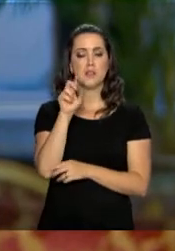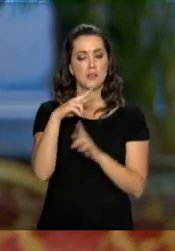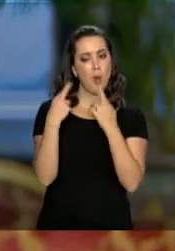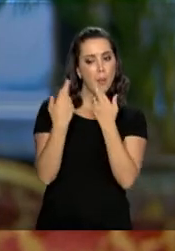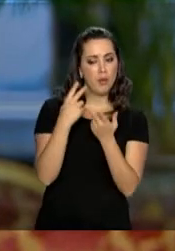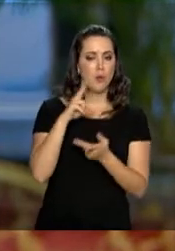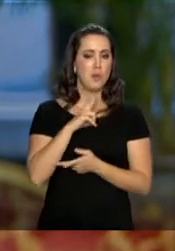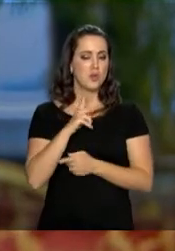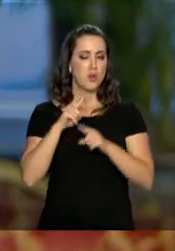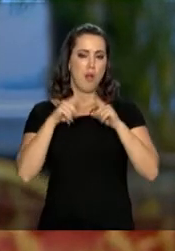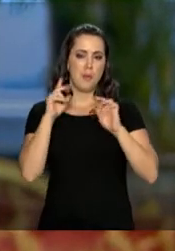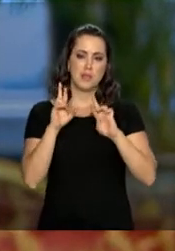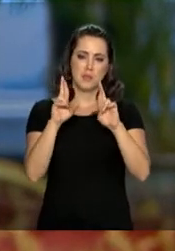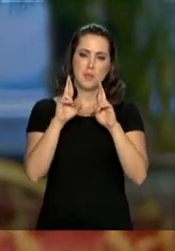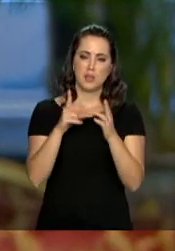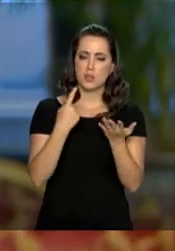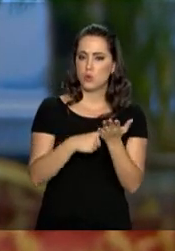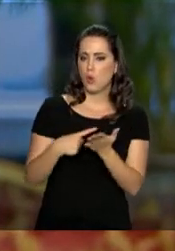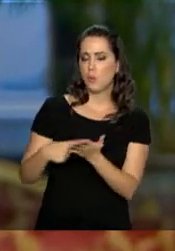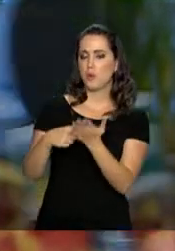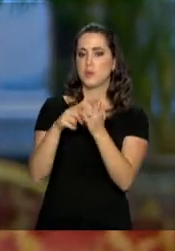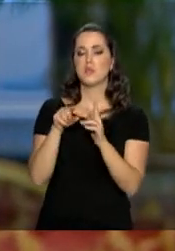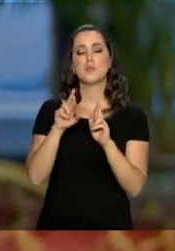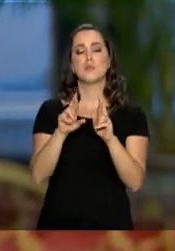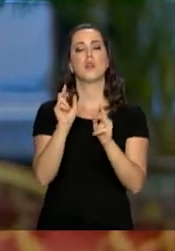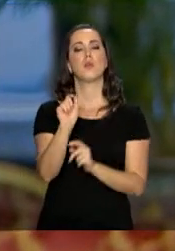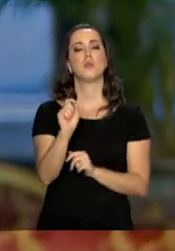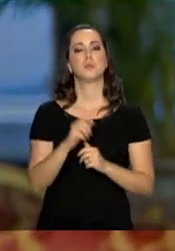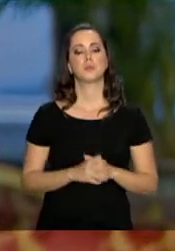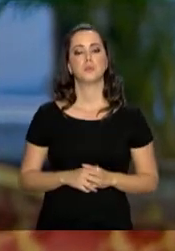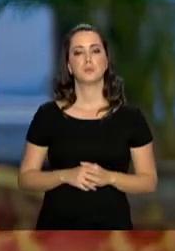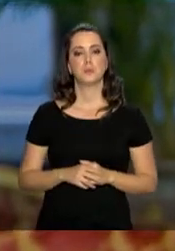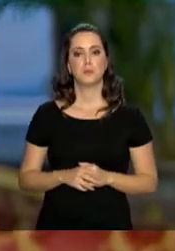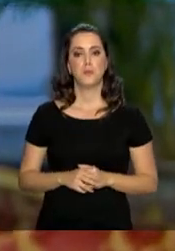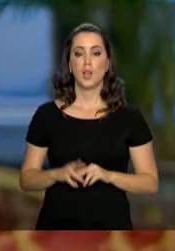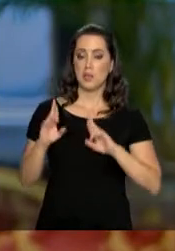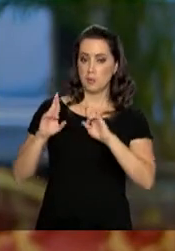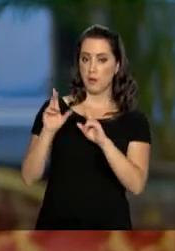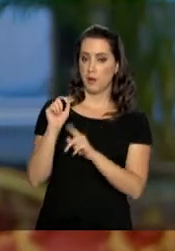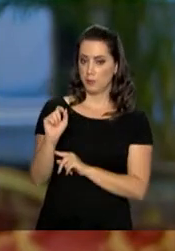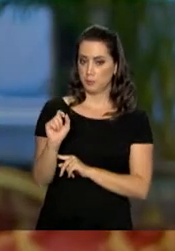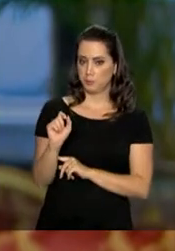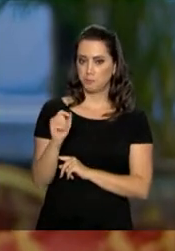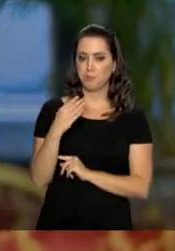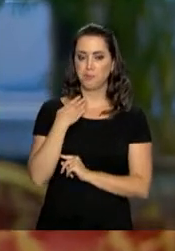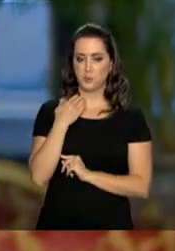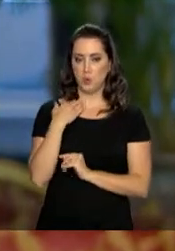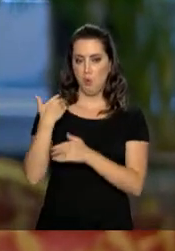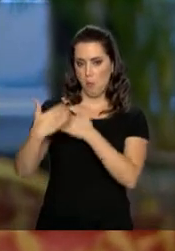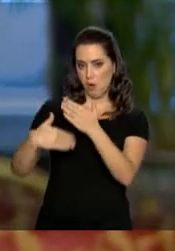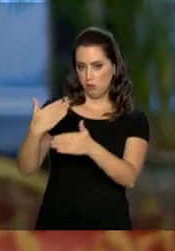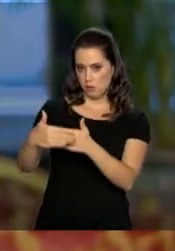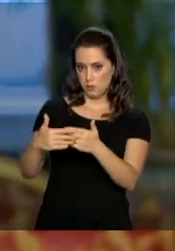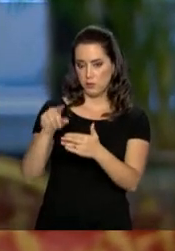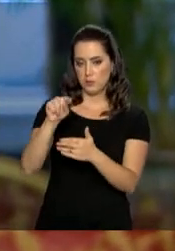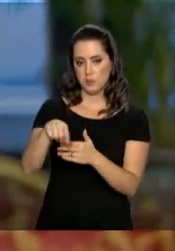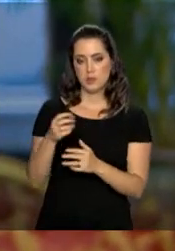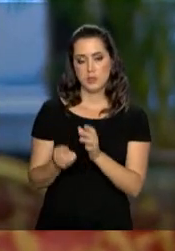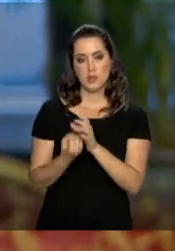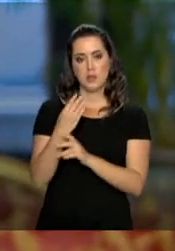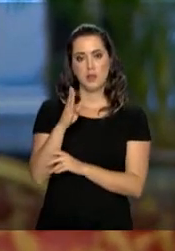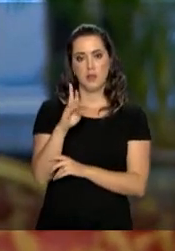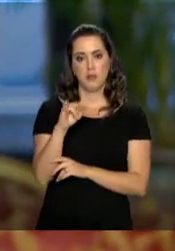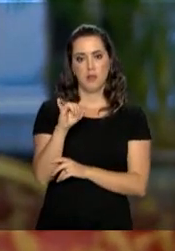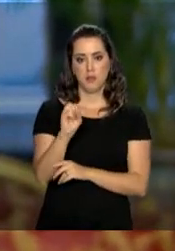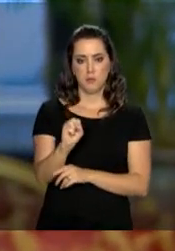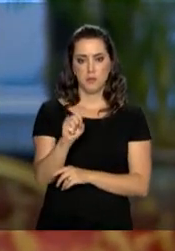mas tem alguma expectativa de acordo? O que a gente pode esperar dessa reunião? Pode esperar o seguinte, sabe que o Banco de Desenvolvimento, né, que foi criado pelo BRICS,